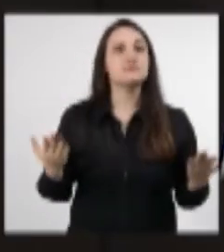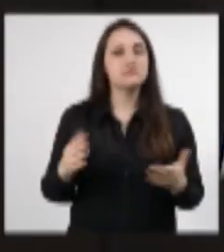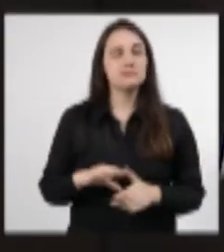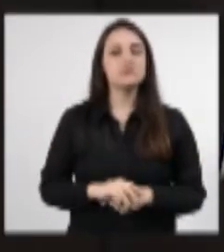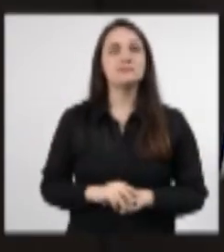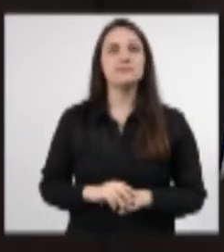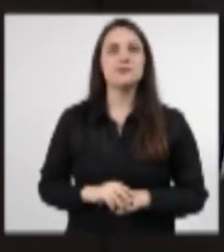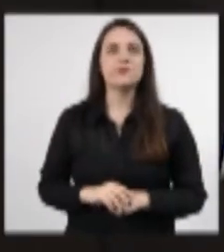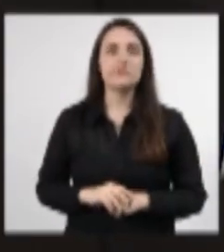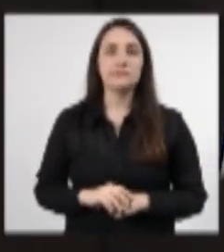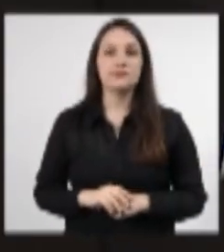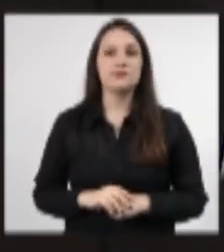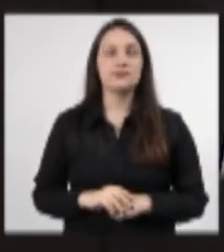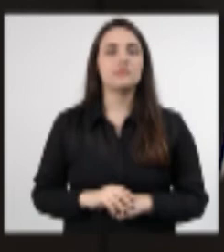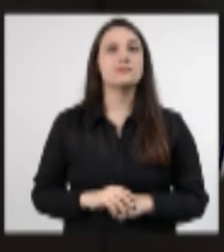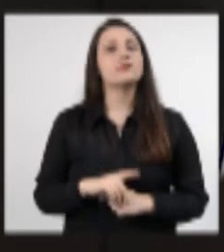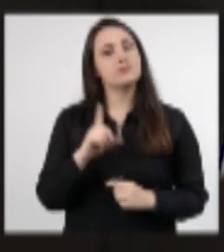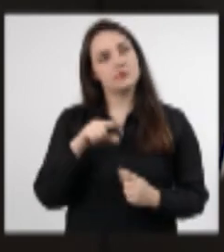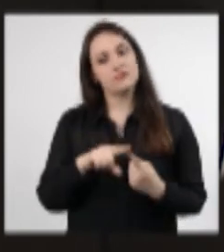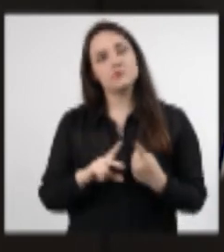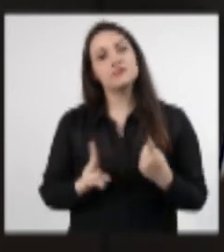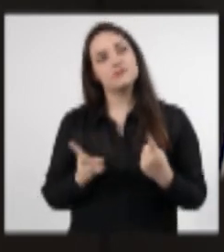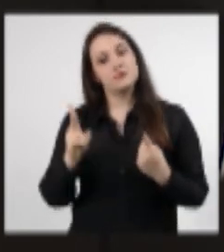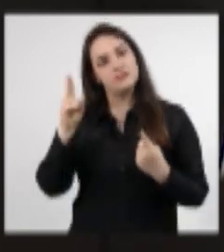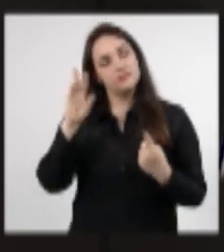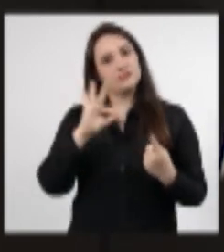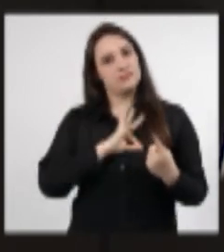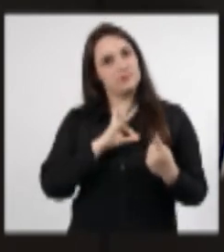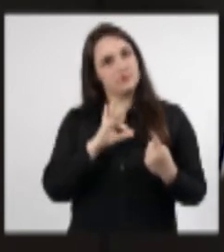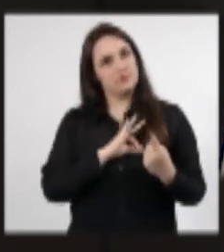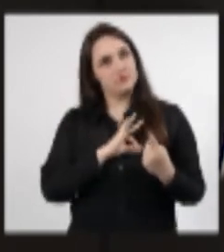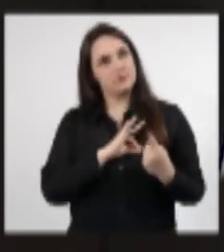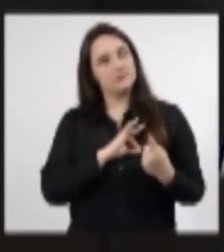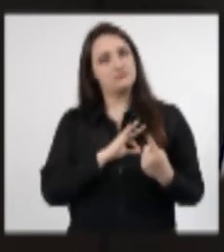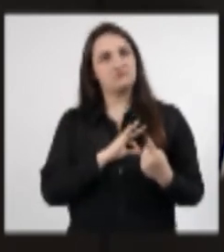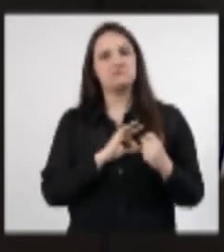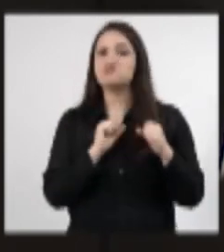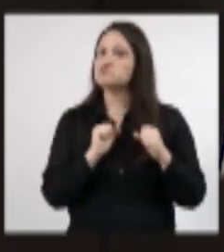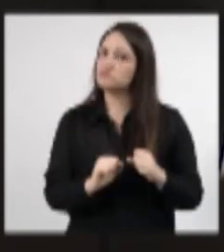mas destacamos algumas. Dentre elas, a valorização do policial,